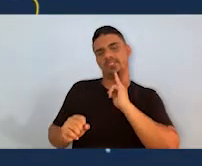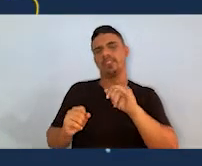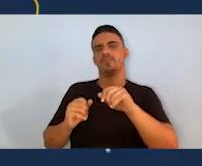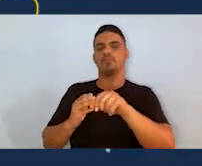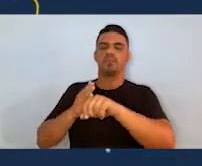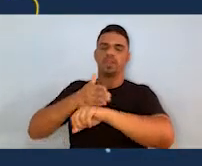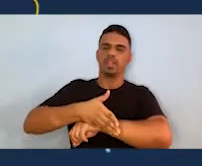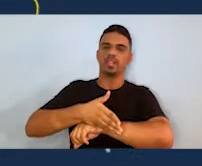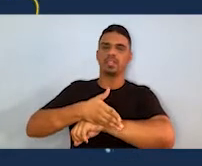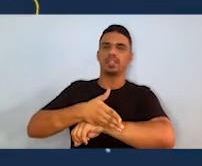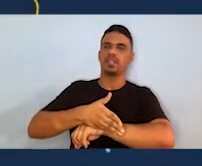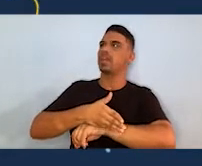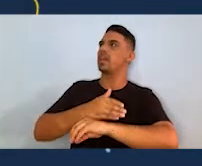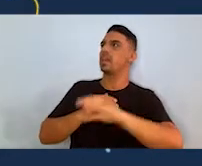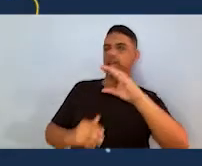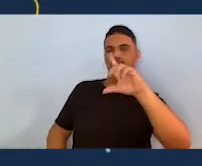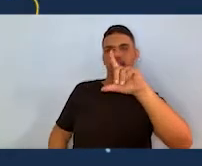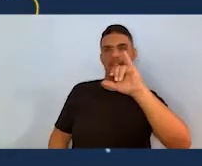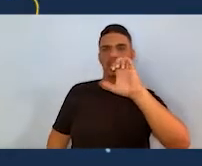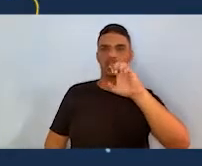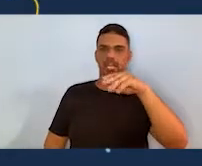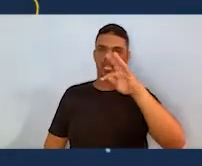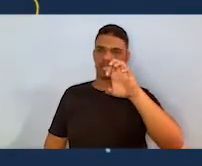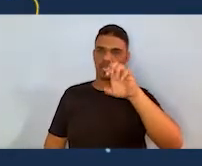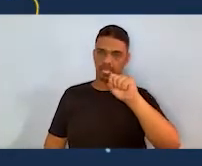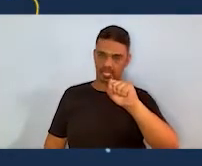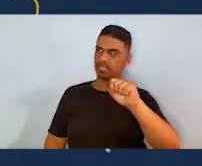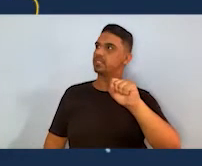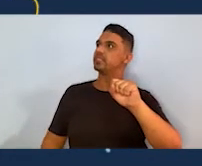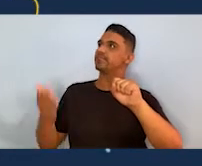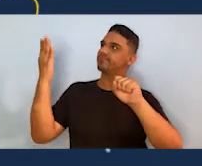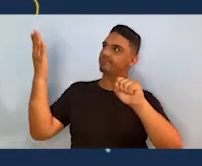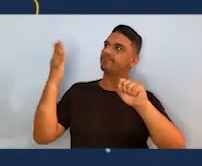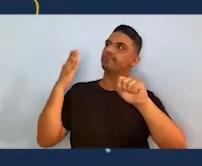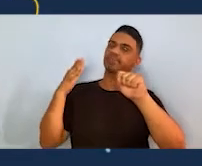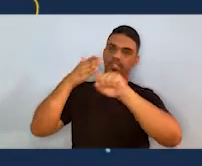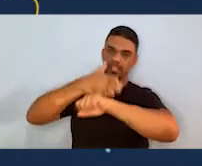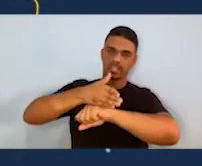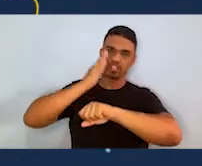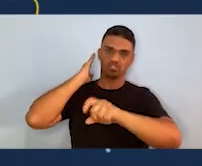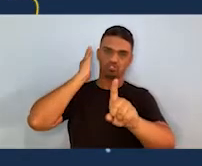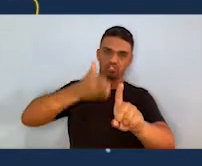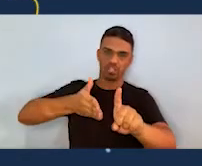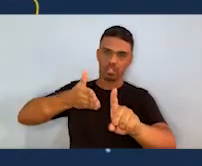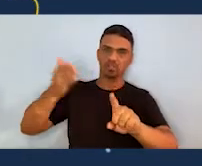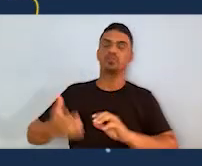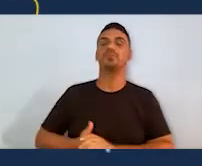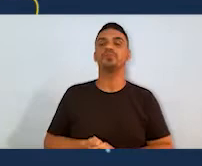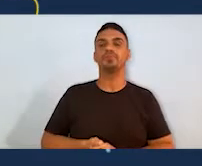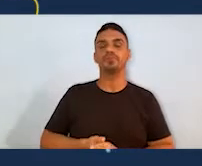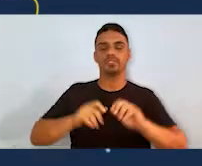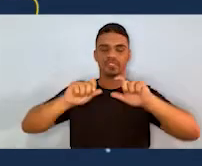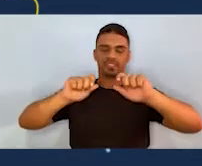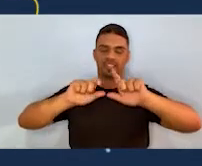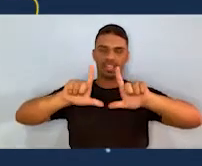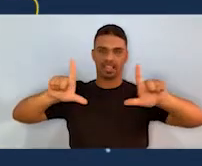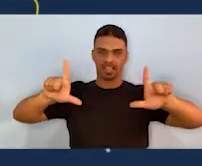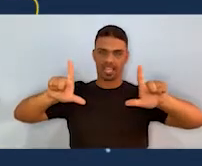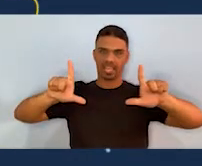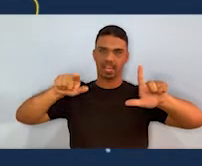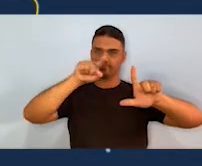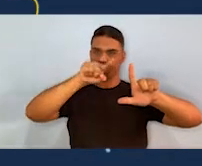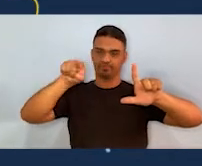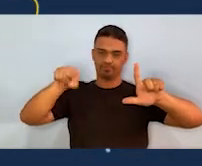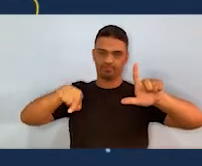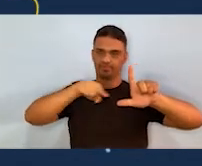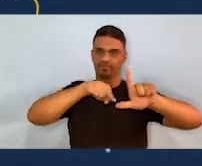em Create Sprite, que vocês já vão entrar direto. Eu poderia dar um Sign Up, mas enfim. E aí vai ter essa telinha bonita